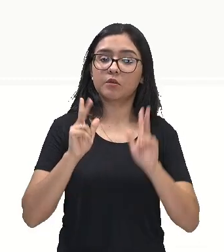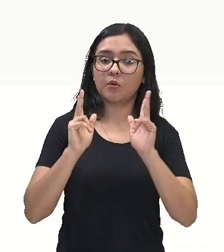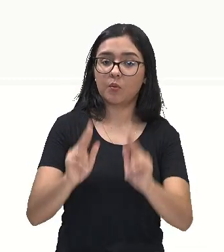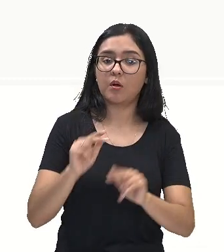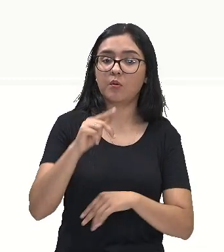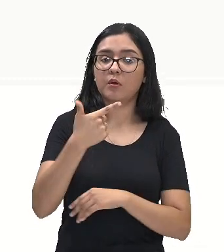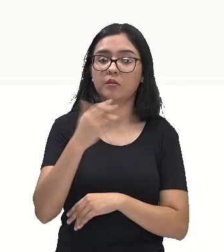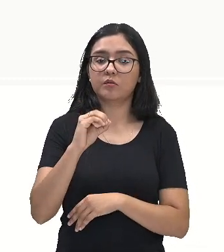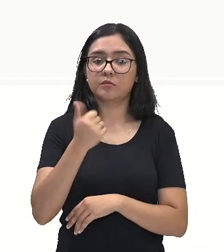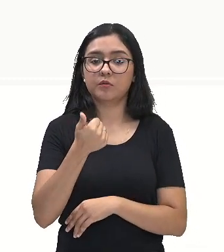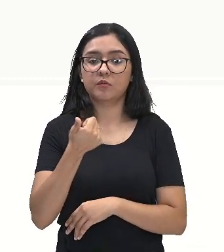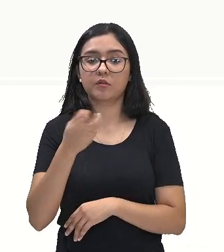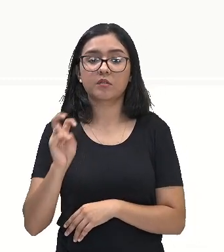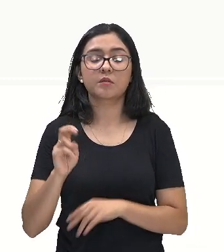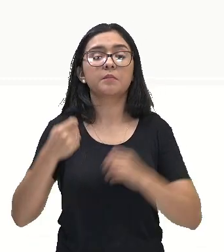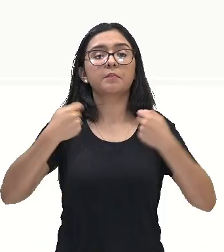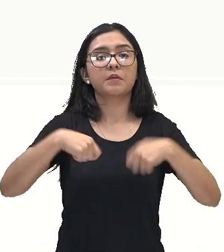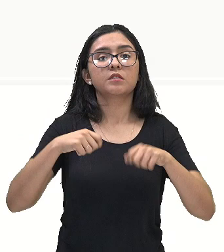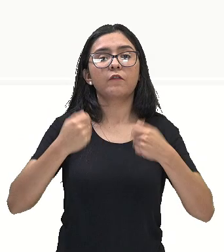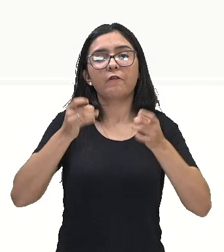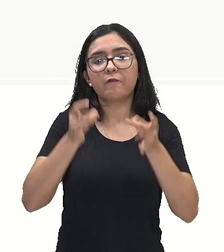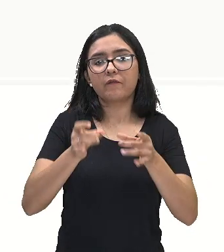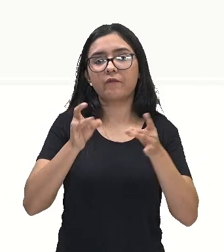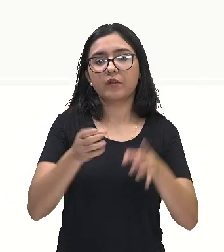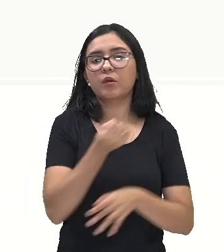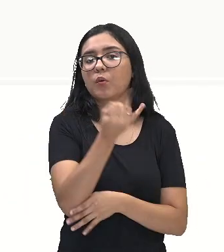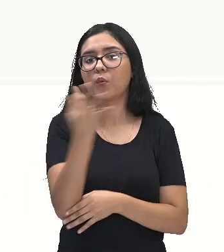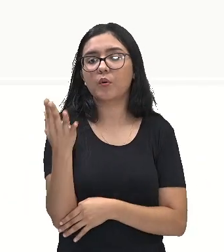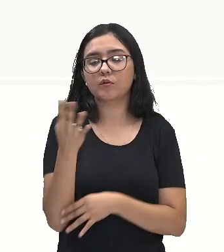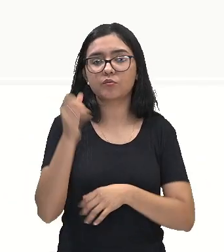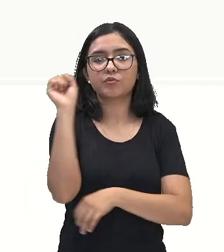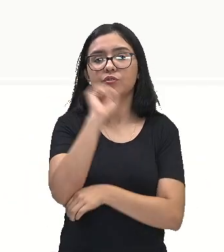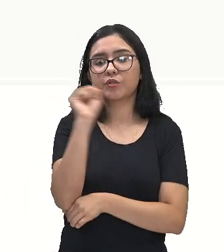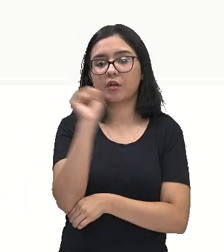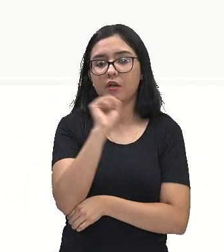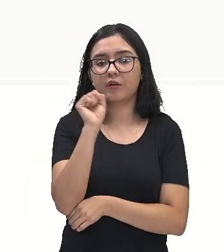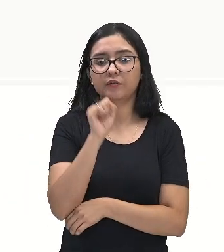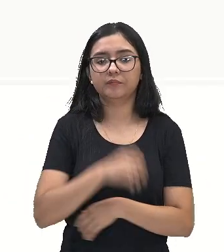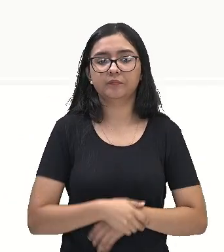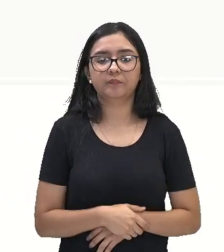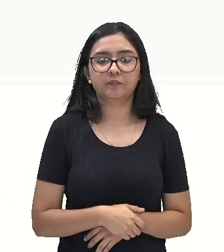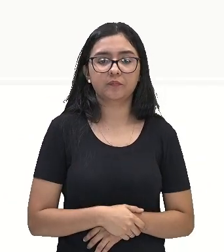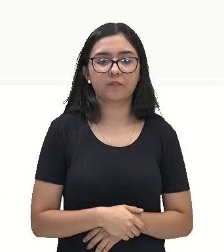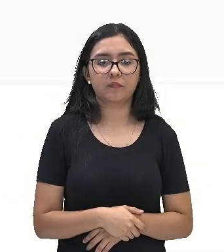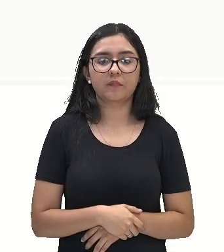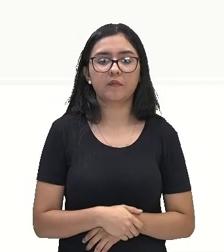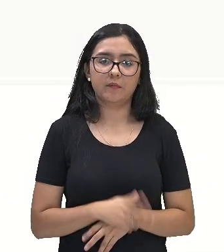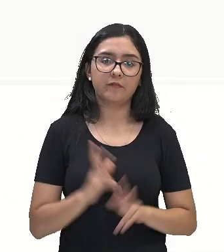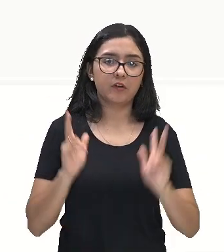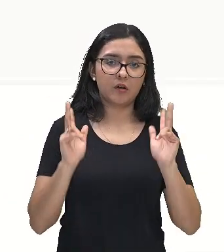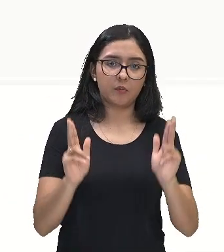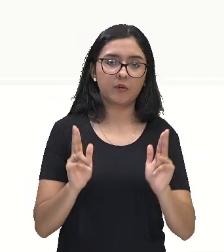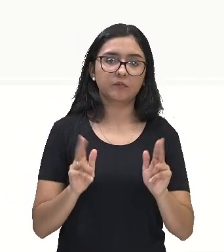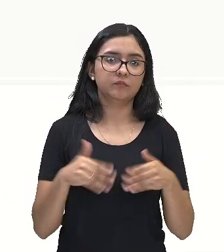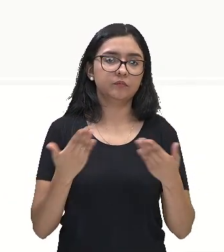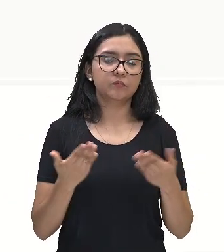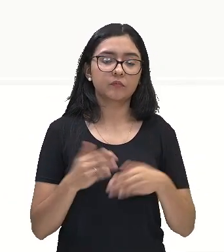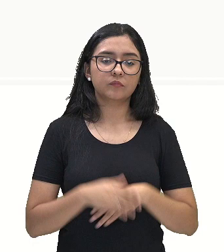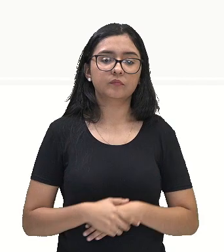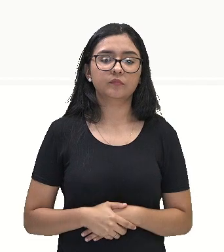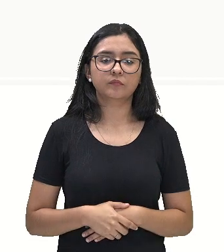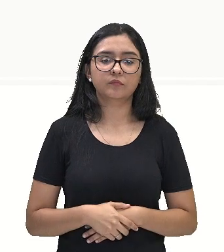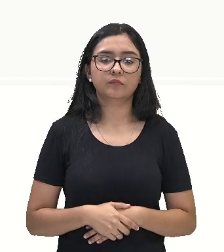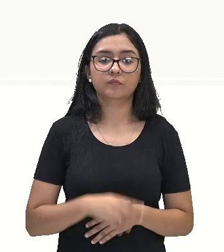2015 nós temos que vender quantos carrinhos 2015 foi superado por quanto para ficar igual para 2016 dois